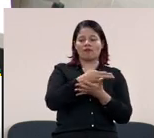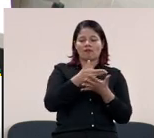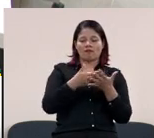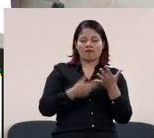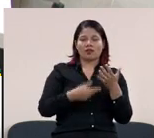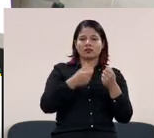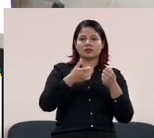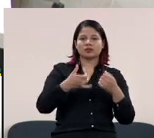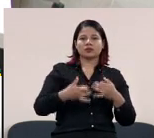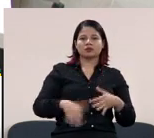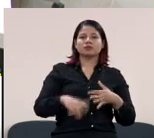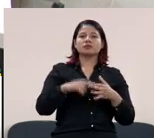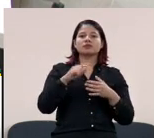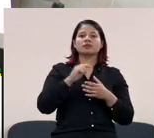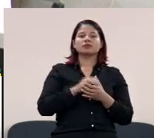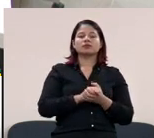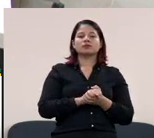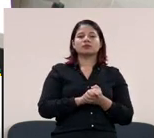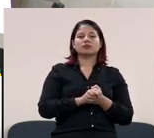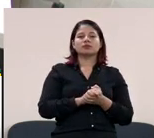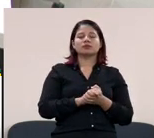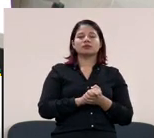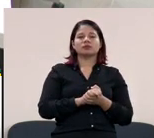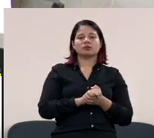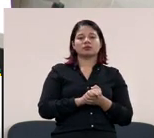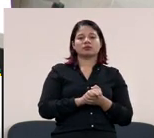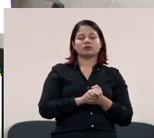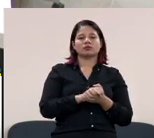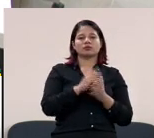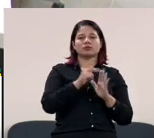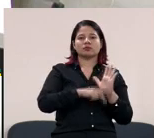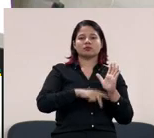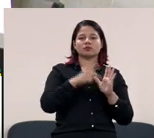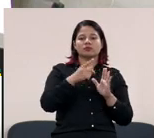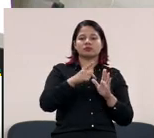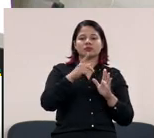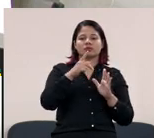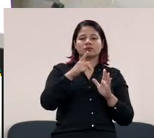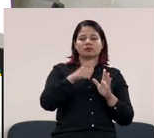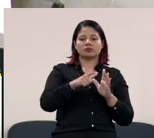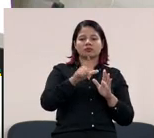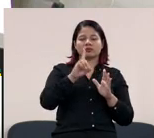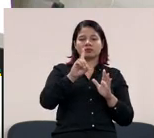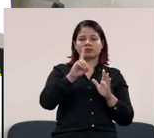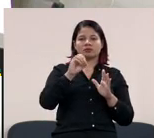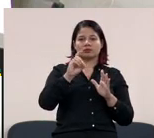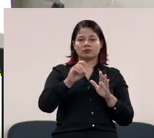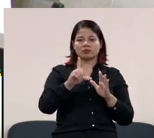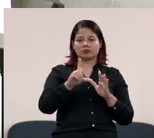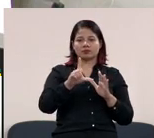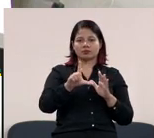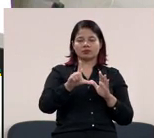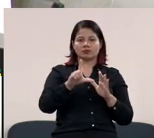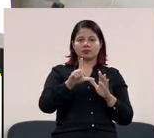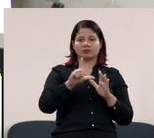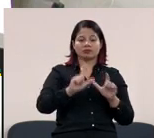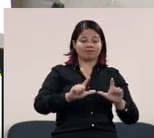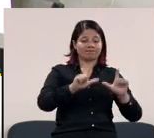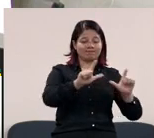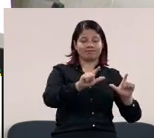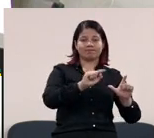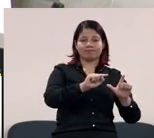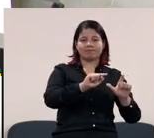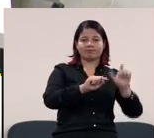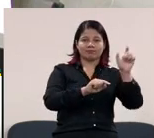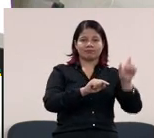Estado do Amapá. Projeto de decreto legislativo 072, de autoria do deputado Diogo Senho, concede o título de cidadão amapaense ao